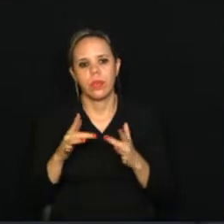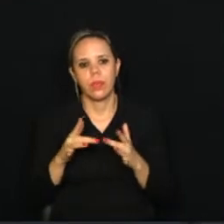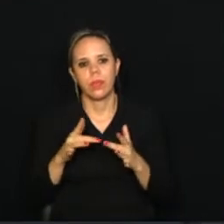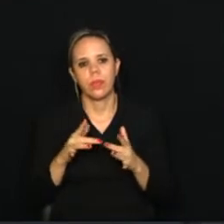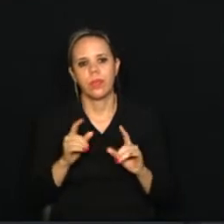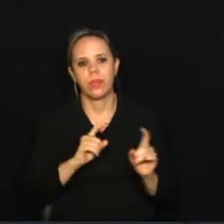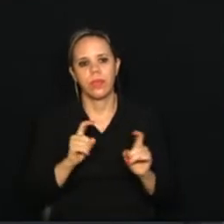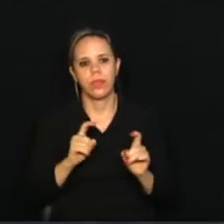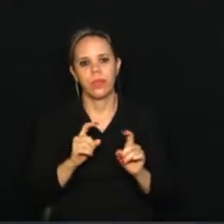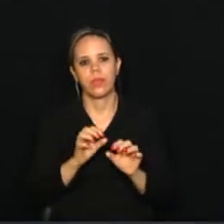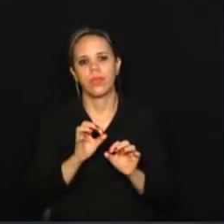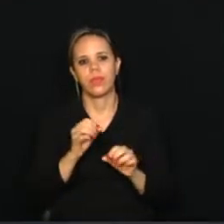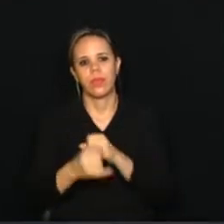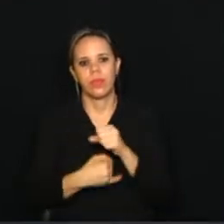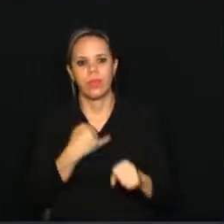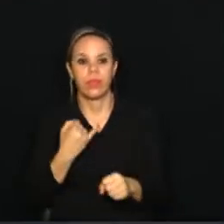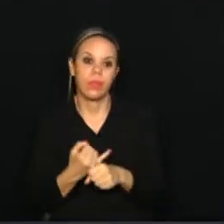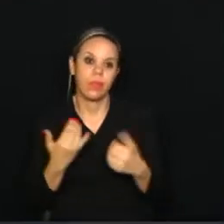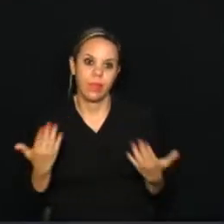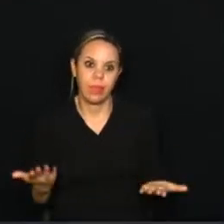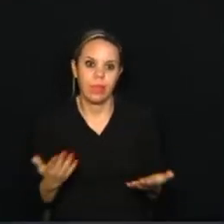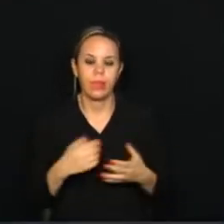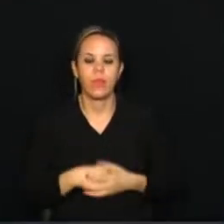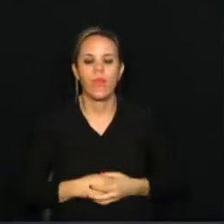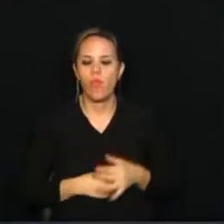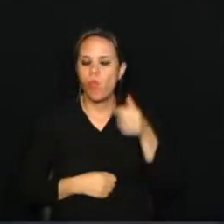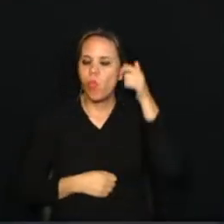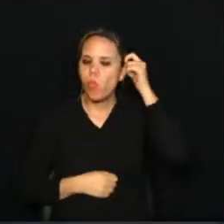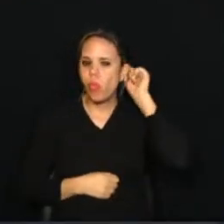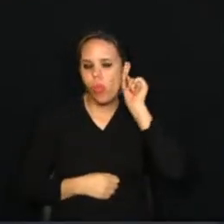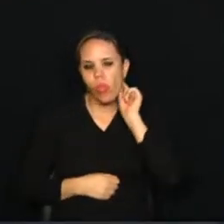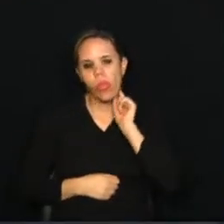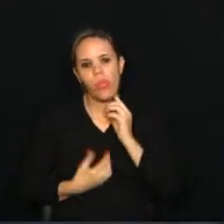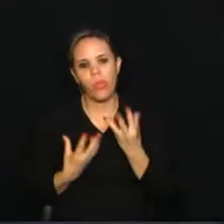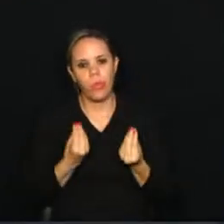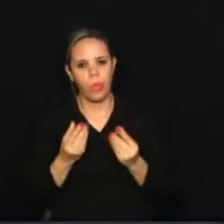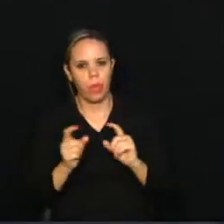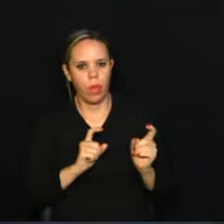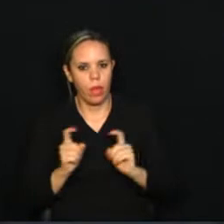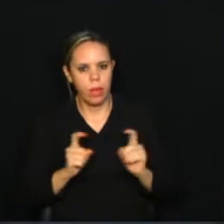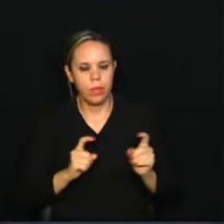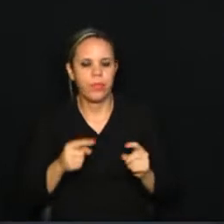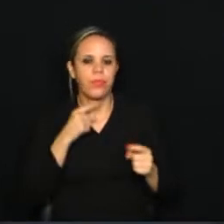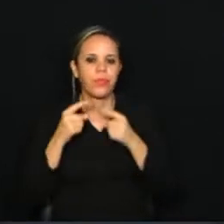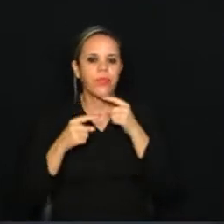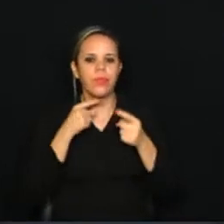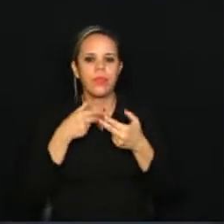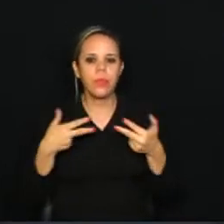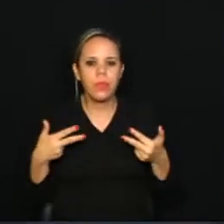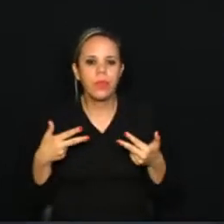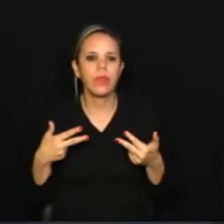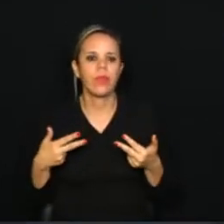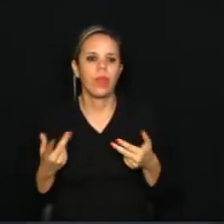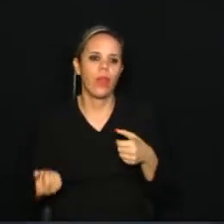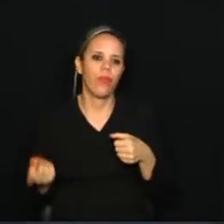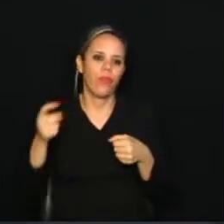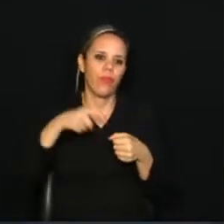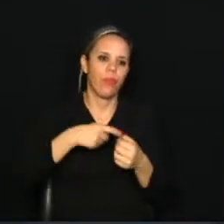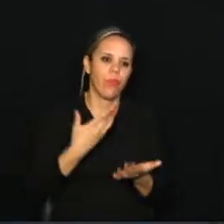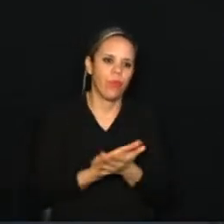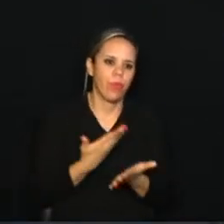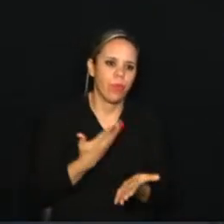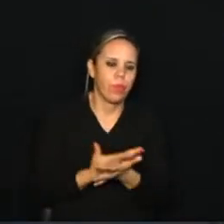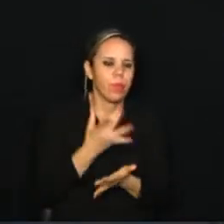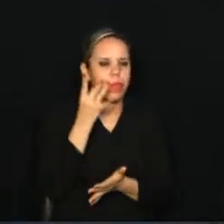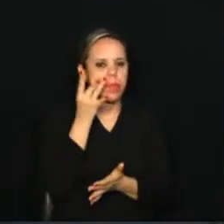reuniões à distância, né, professor? Muitas reuniões, muitas questões envolvendo aí a retomada das aulas no